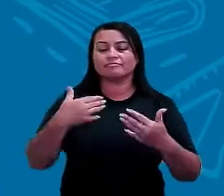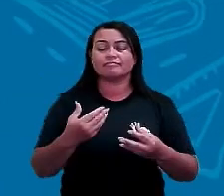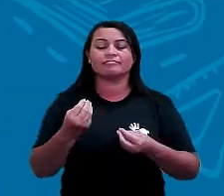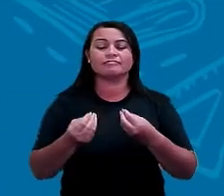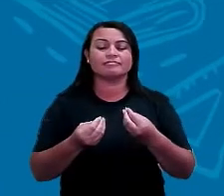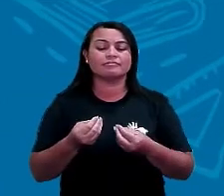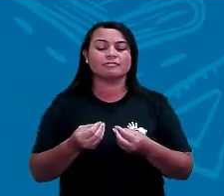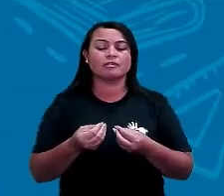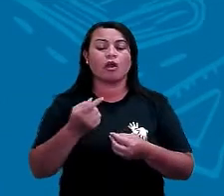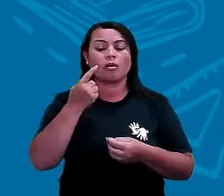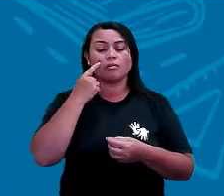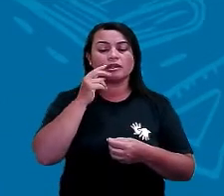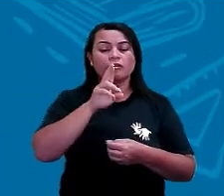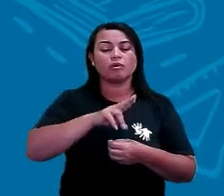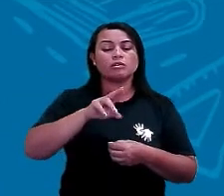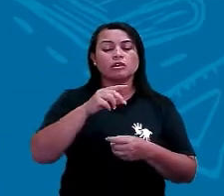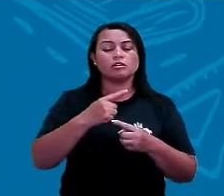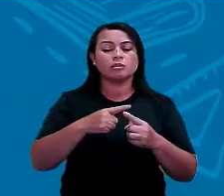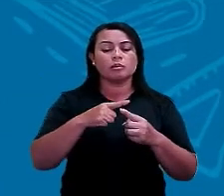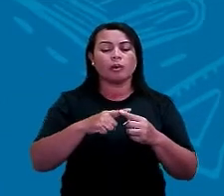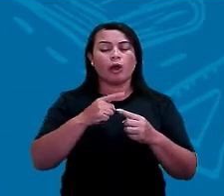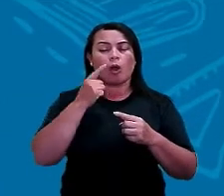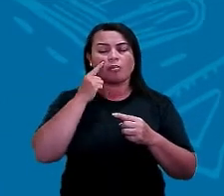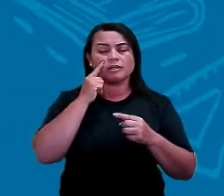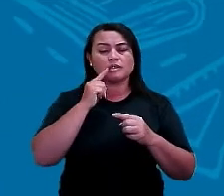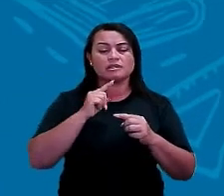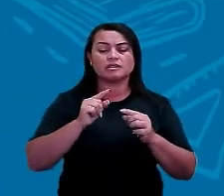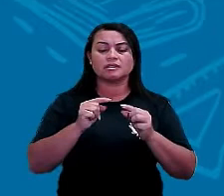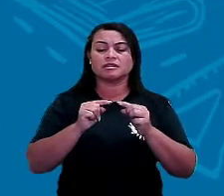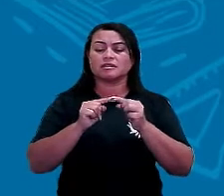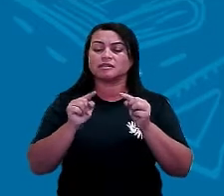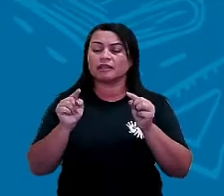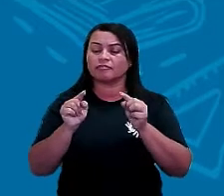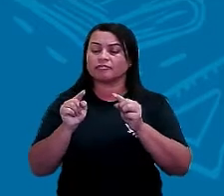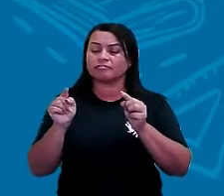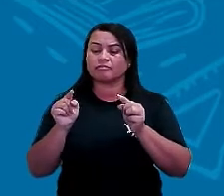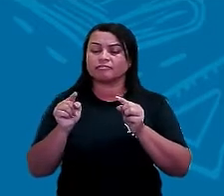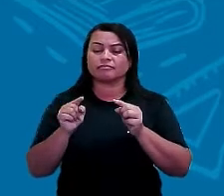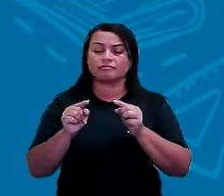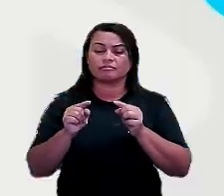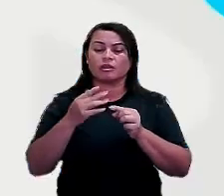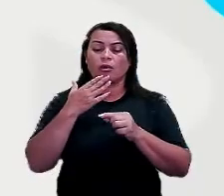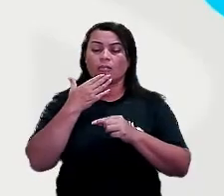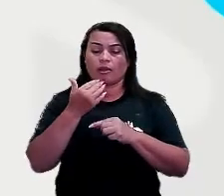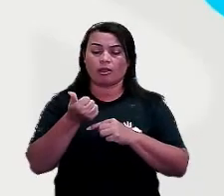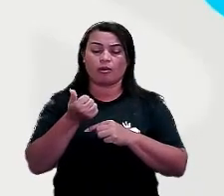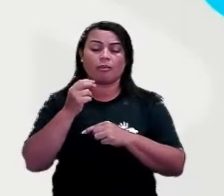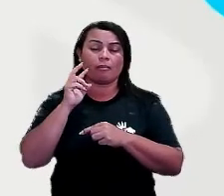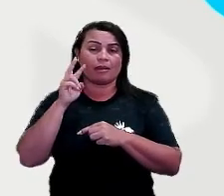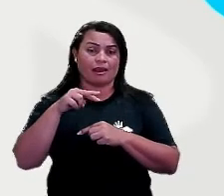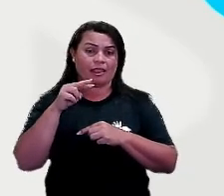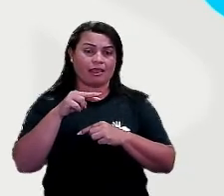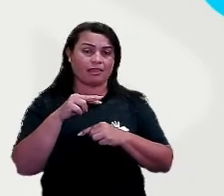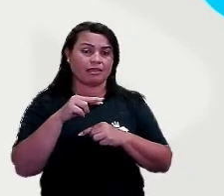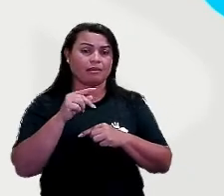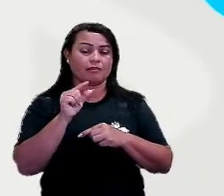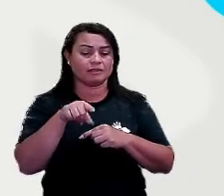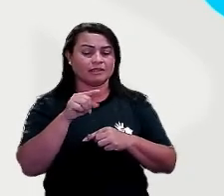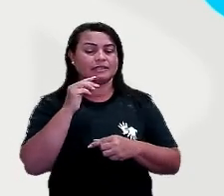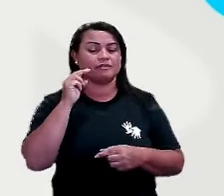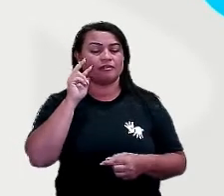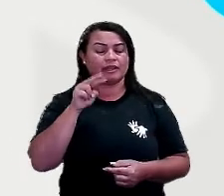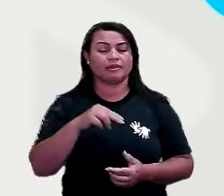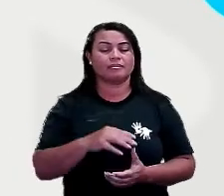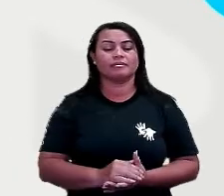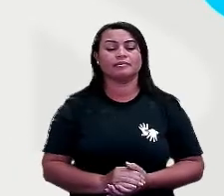preencher as lacunas desse texto. A gente vai ver aqui na tela ampliada porque fica melhor, que a letra fica maior para